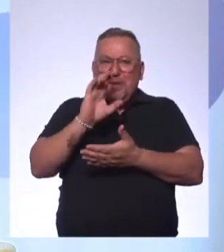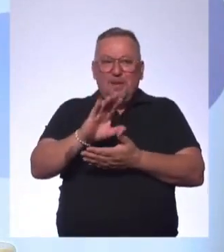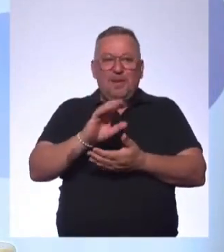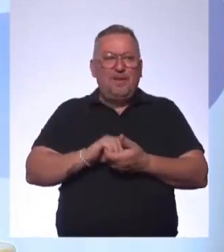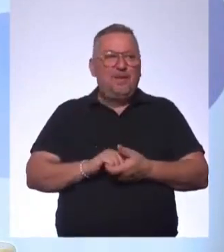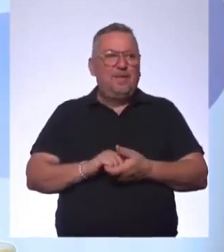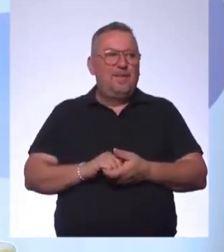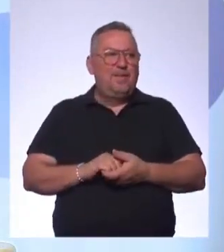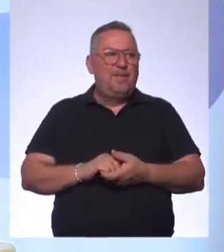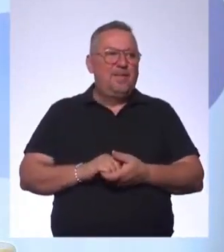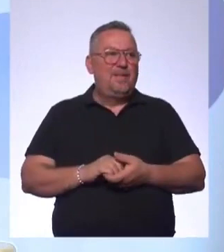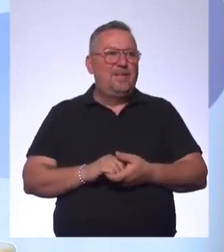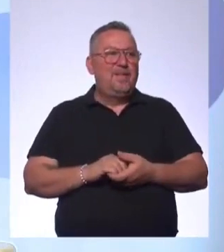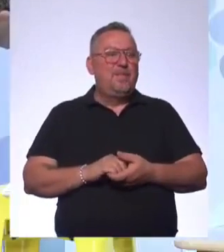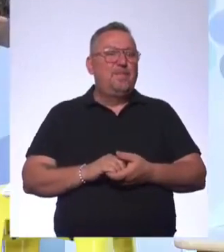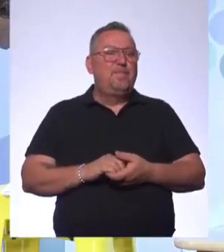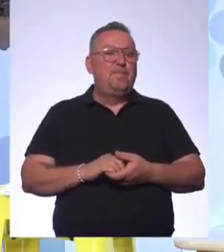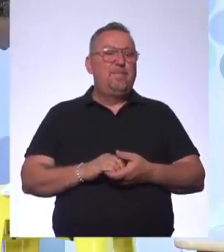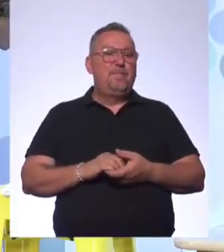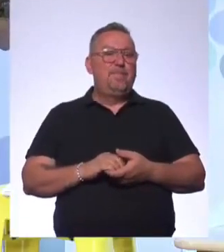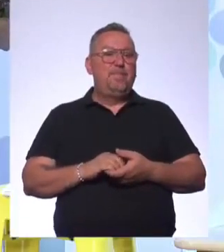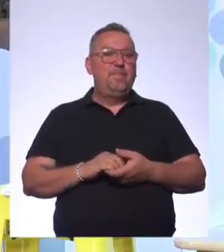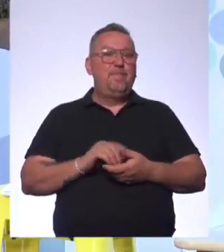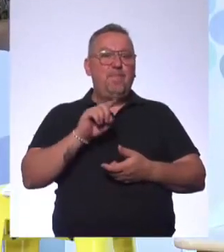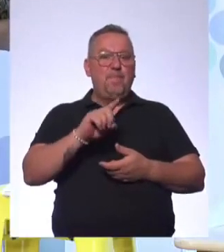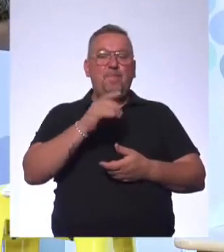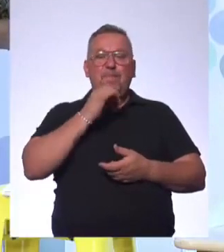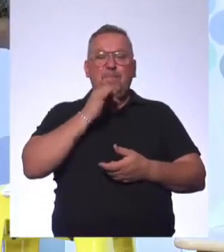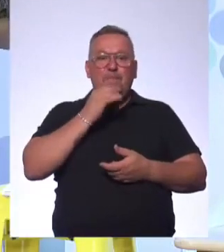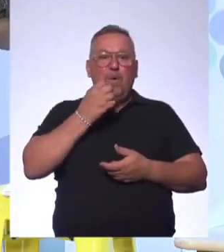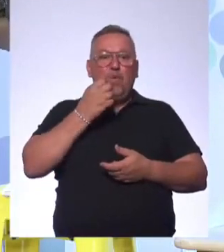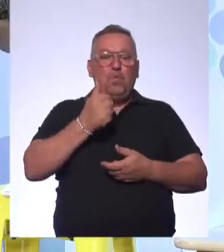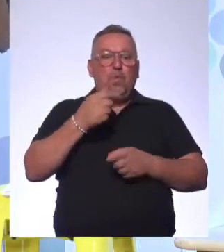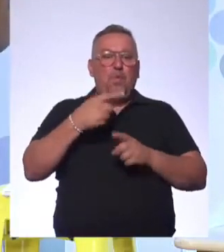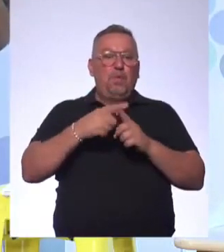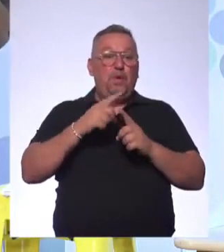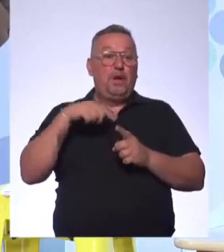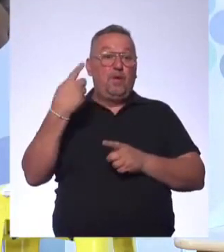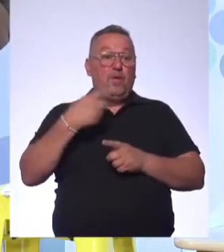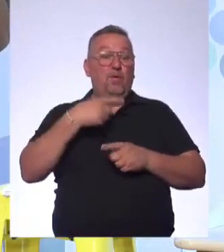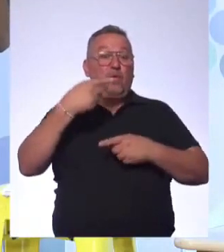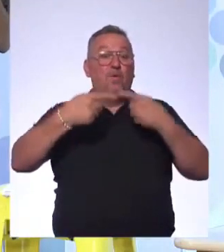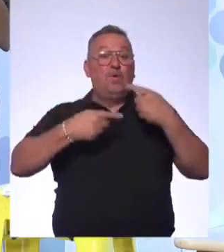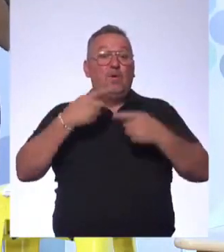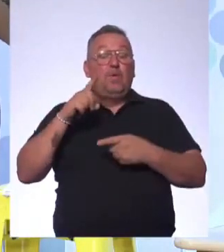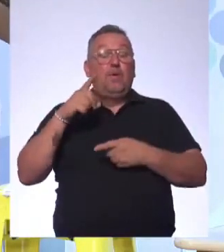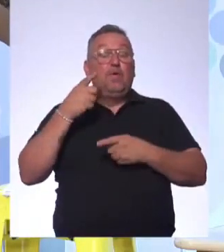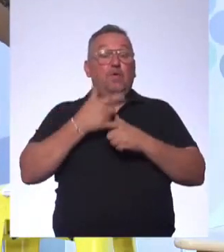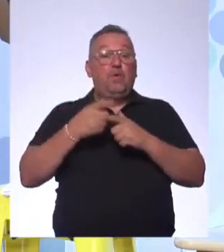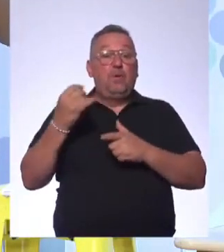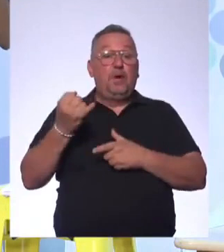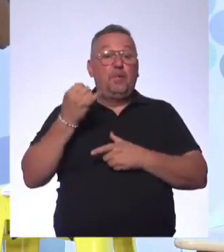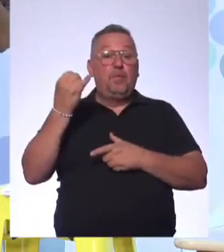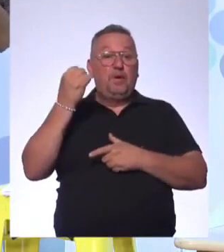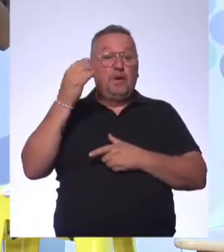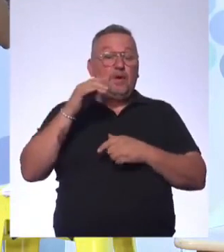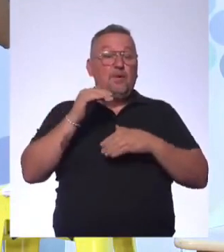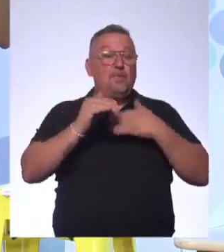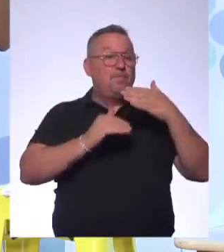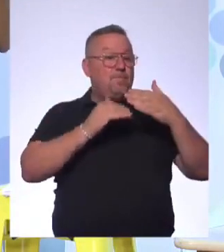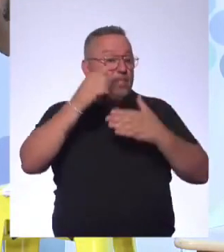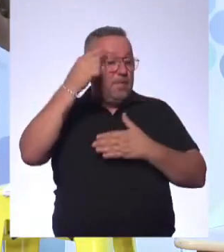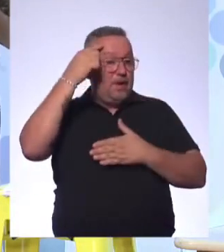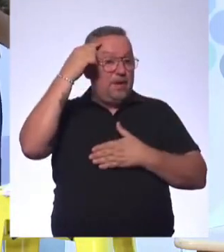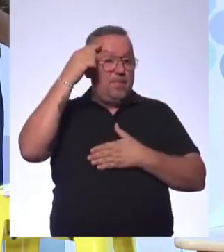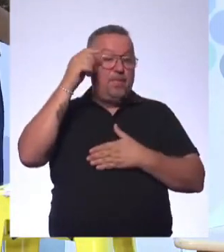mesma maneira. Exatamente. Esse exemplo é muito bom, porque nós discutimos sobre a importância da construção de um